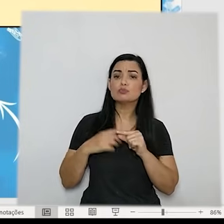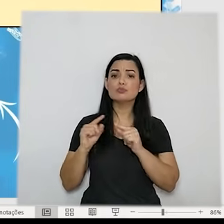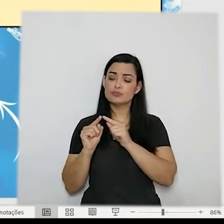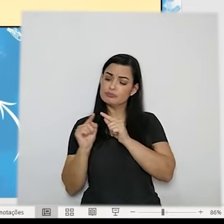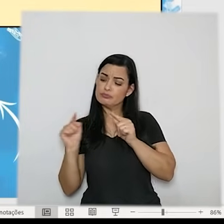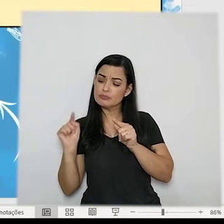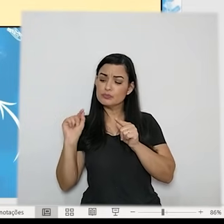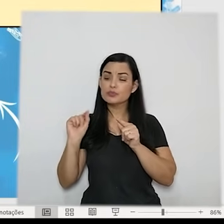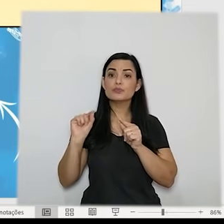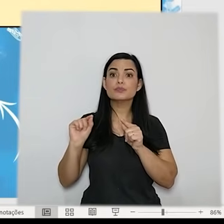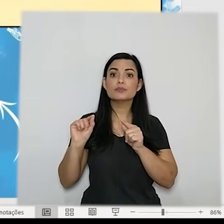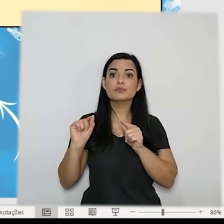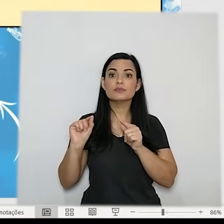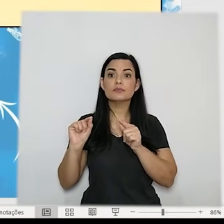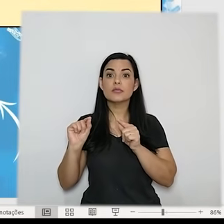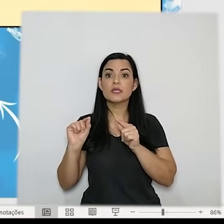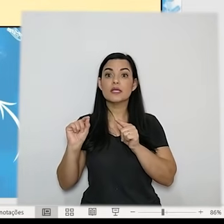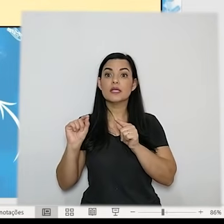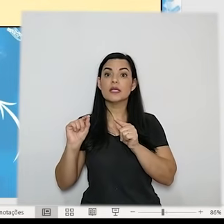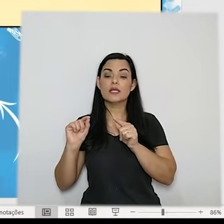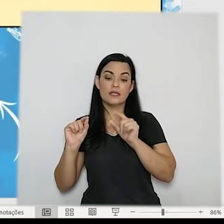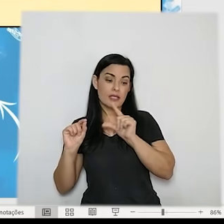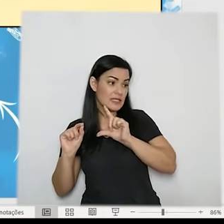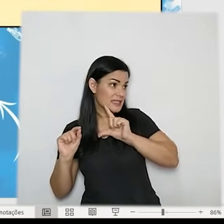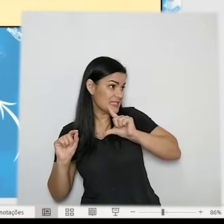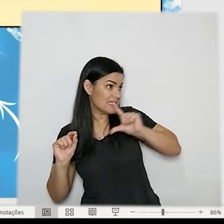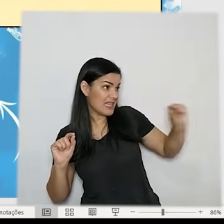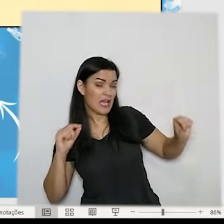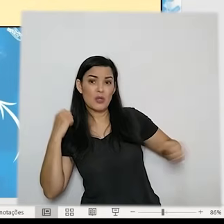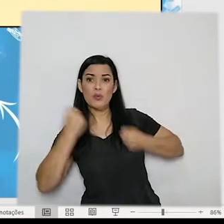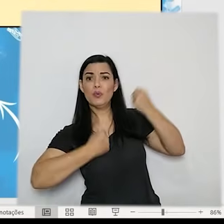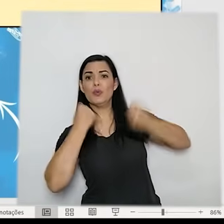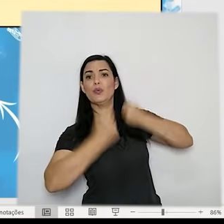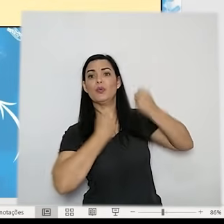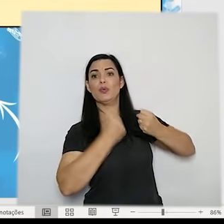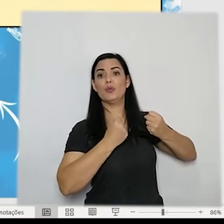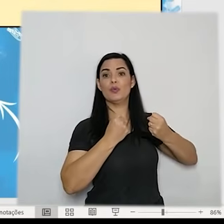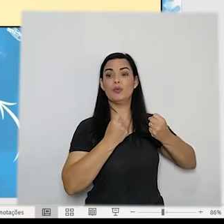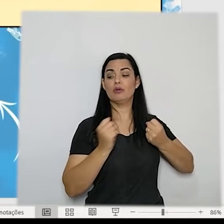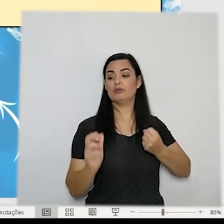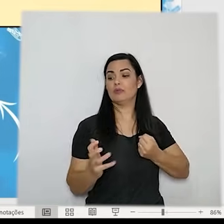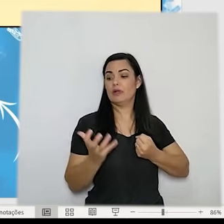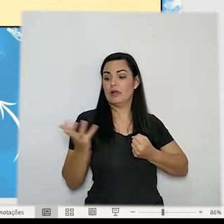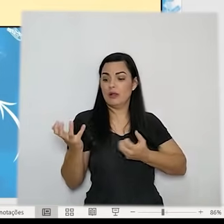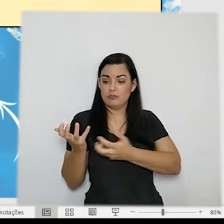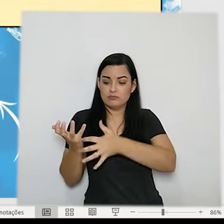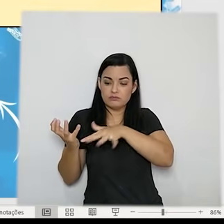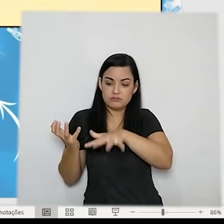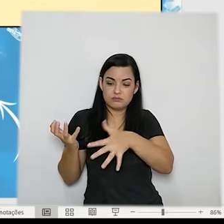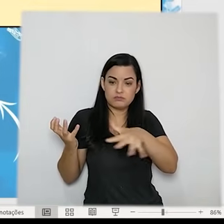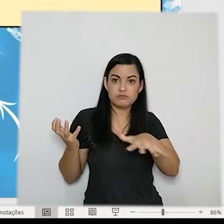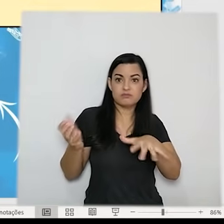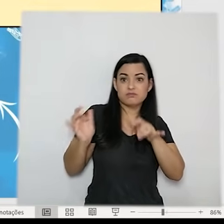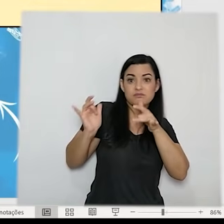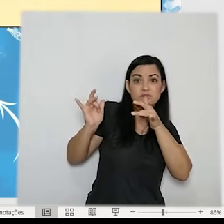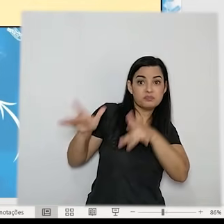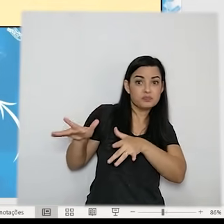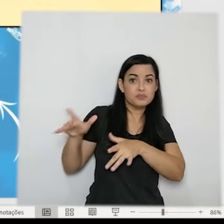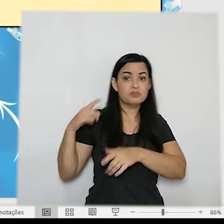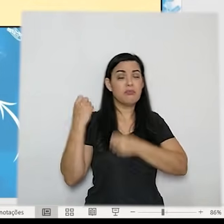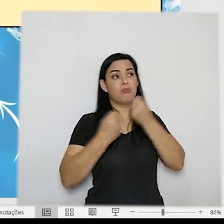ele estava e saiu em disparada do banhado. Então, ele estava o quê? Qual